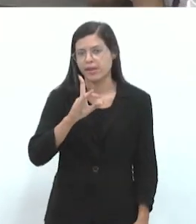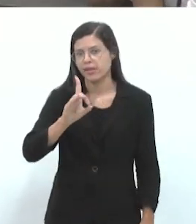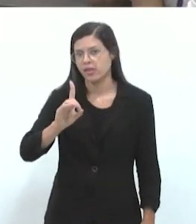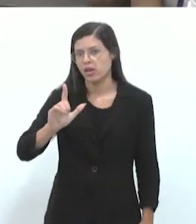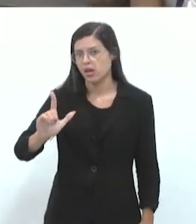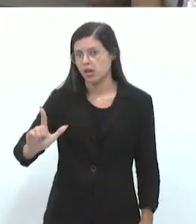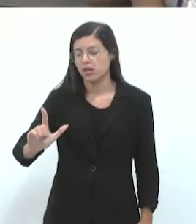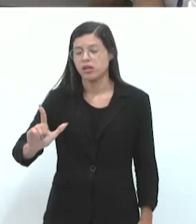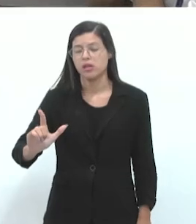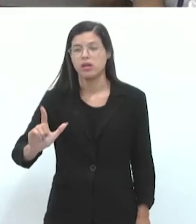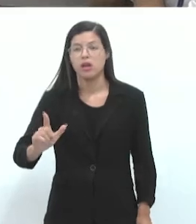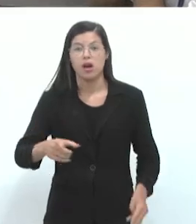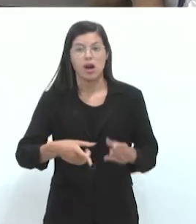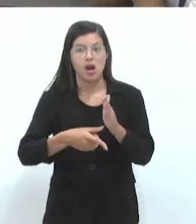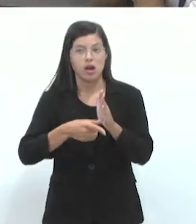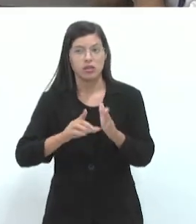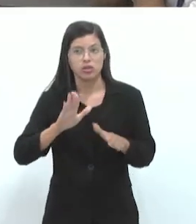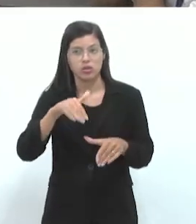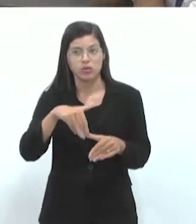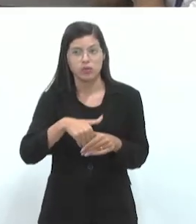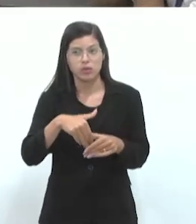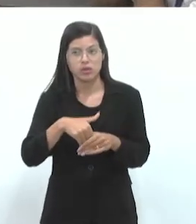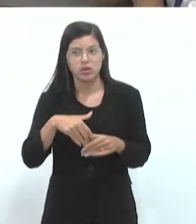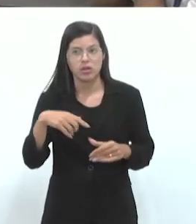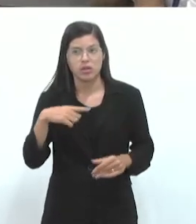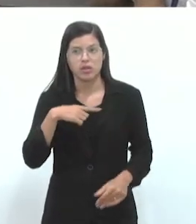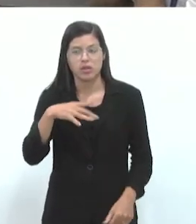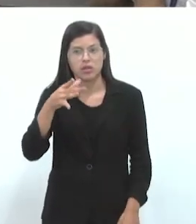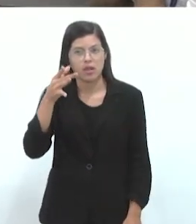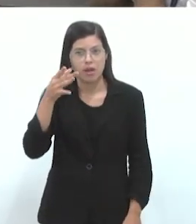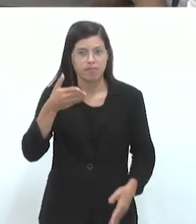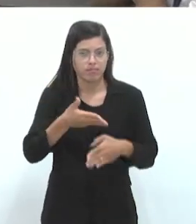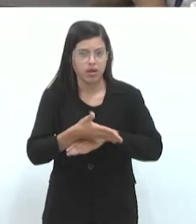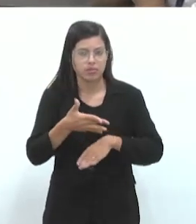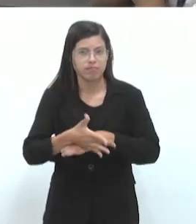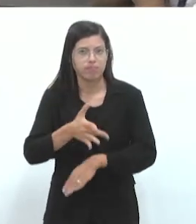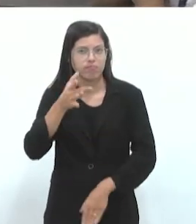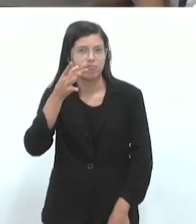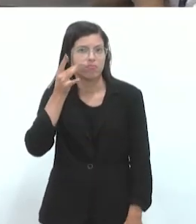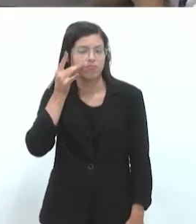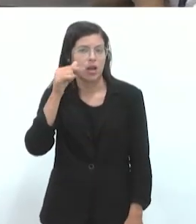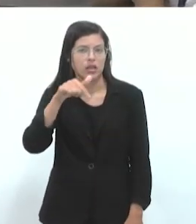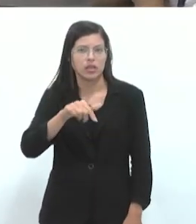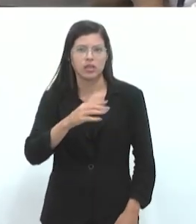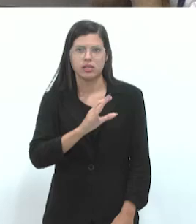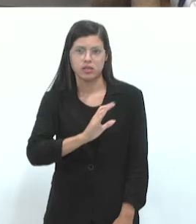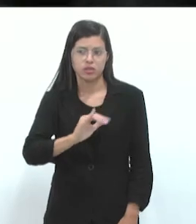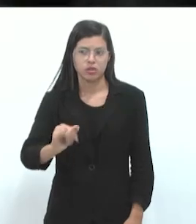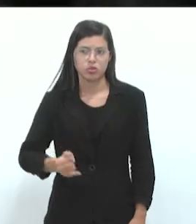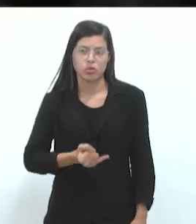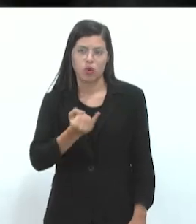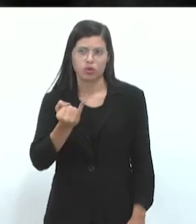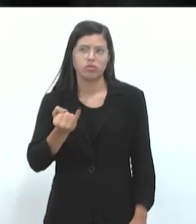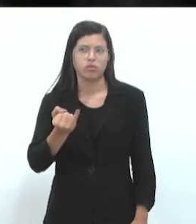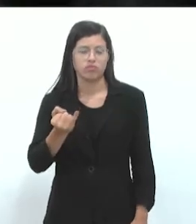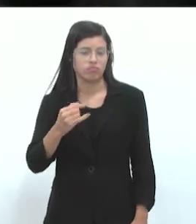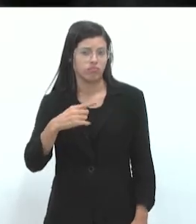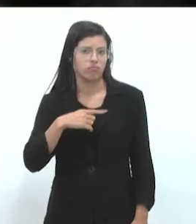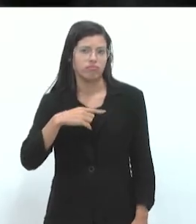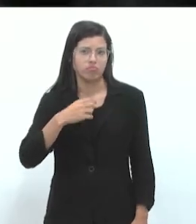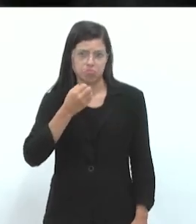voto, ter aqui a presença na CCJ. Por isso que eu estou dizendo, eu voto pela olha, convocação. até tem um bom